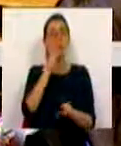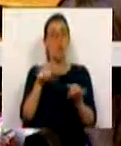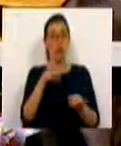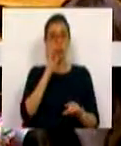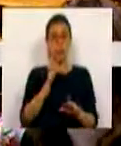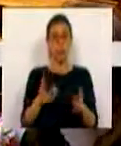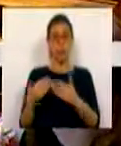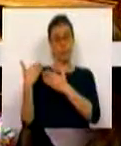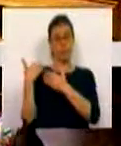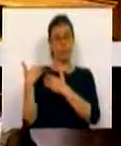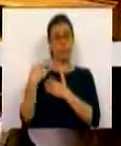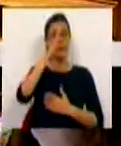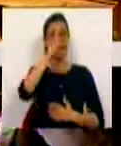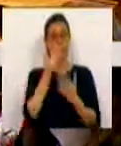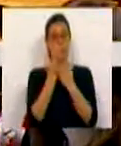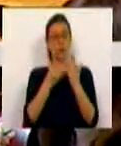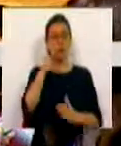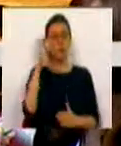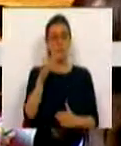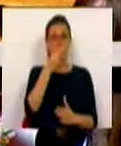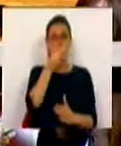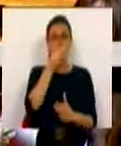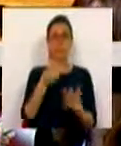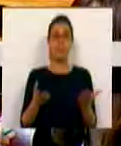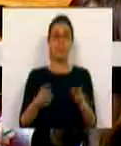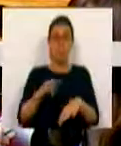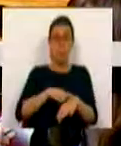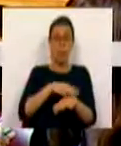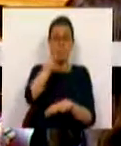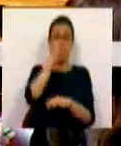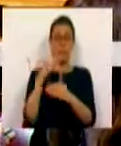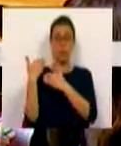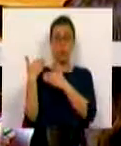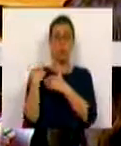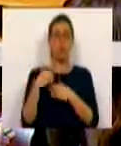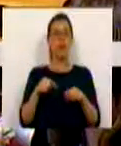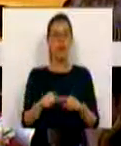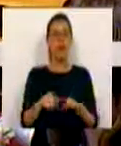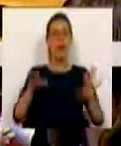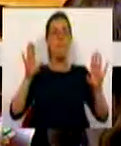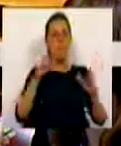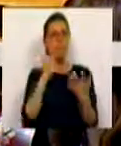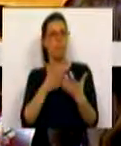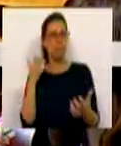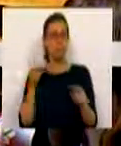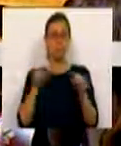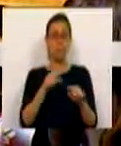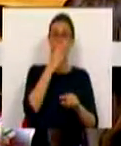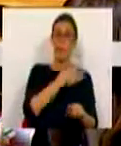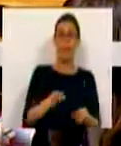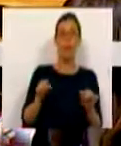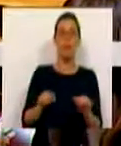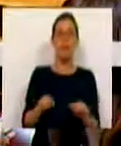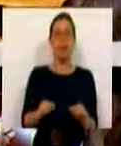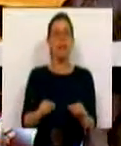referido, é da responsabilidade do Ministério dos Negócios Estrangeiros e do membro do Governo responsável pelo autor, mas destaco que a sua